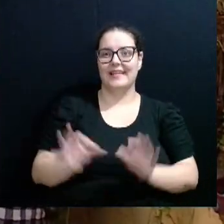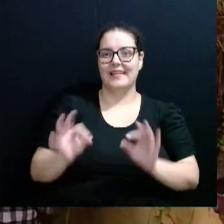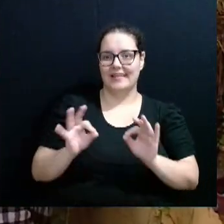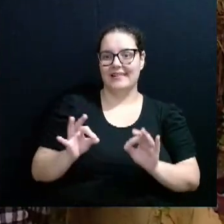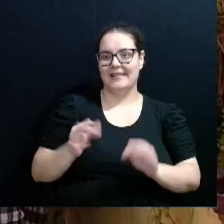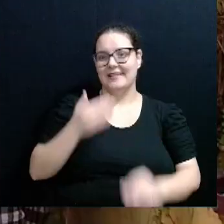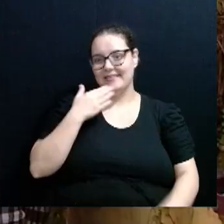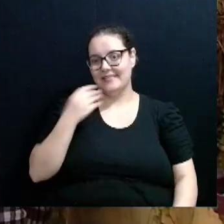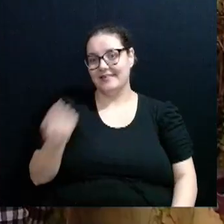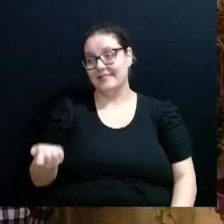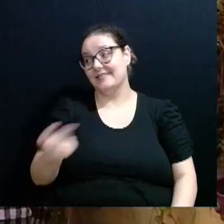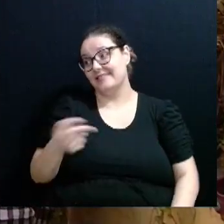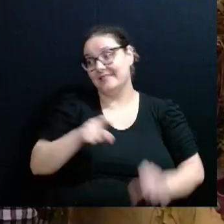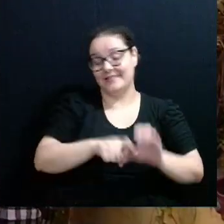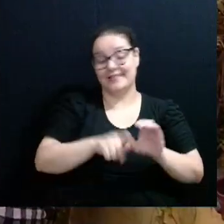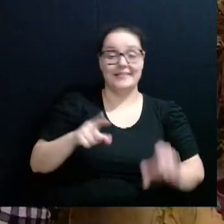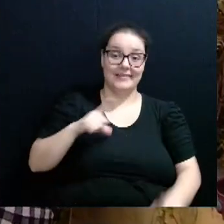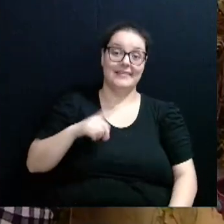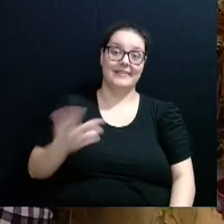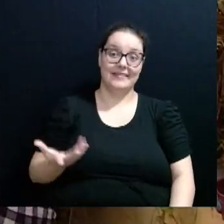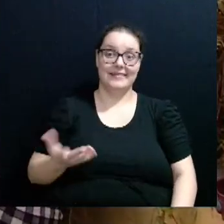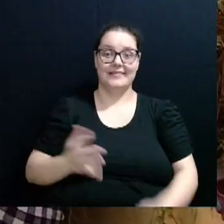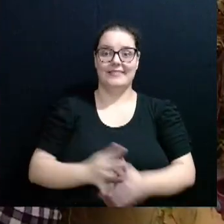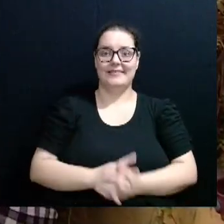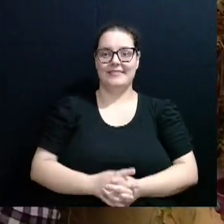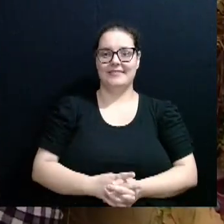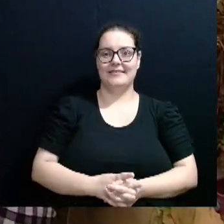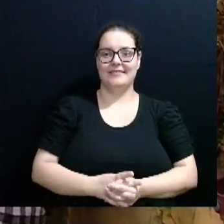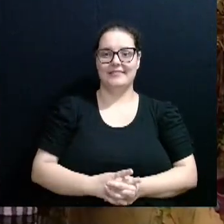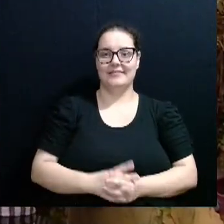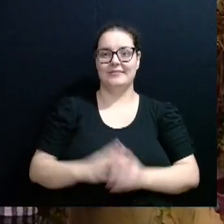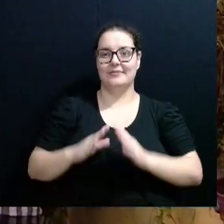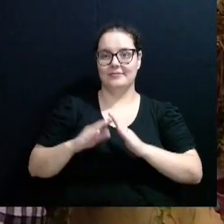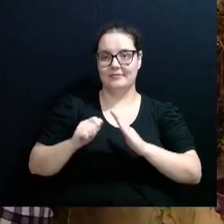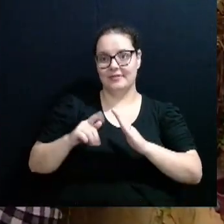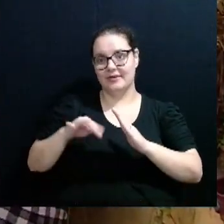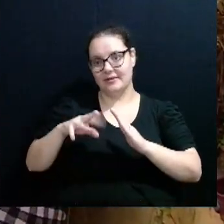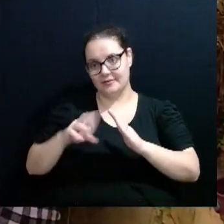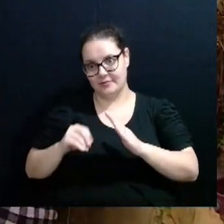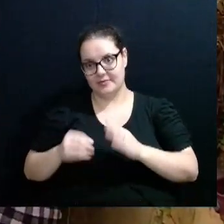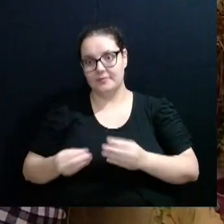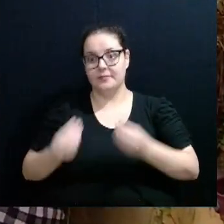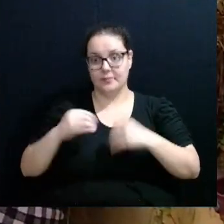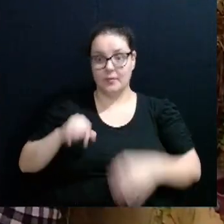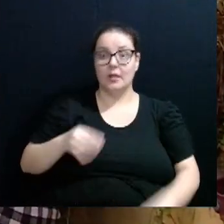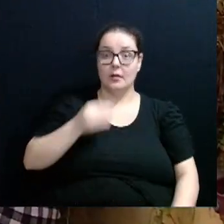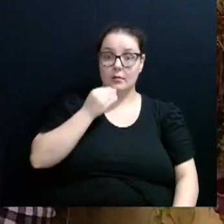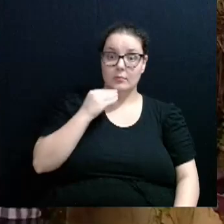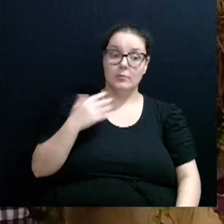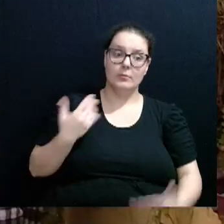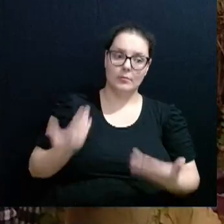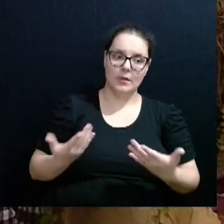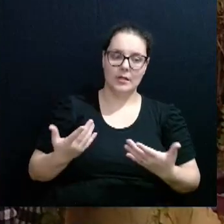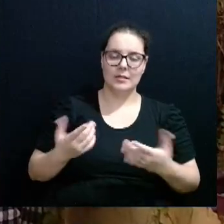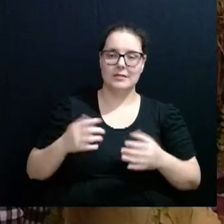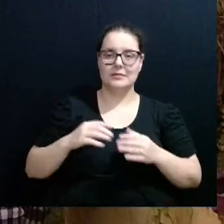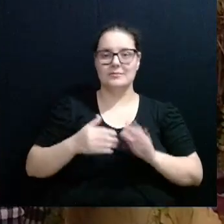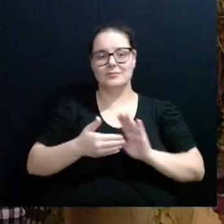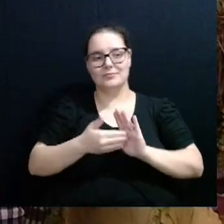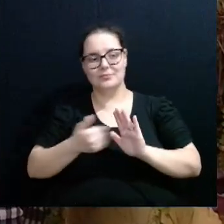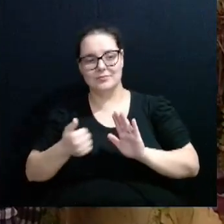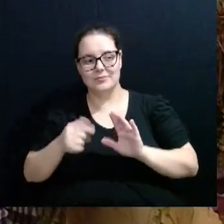gente? Porque o abrigo, ele dá muita oportunidade pra gente, só que tira esse direito,